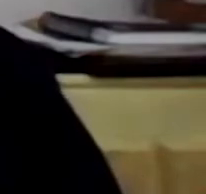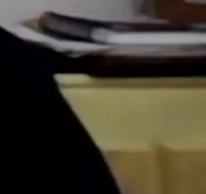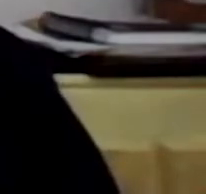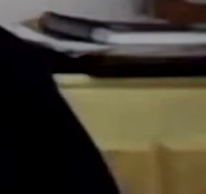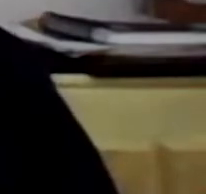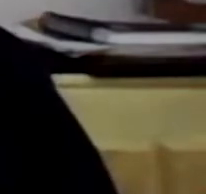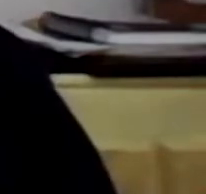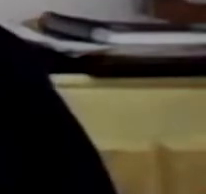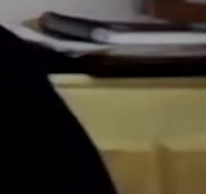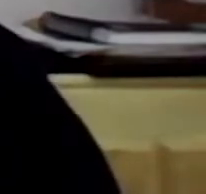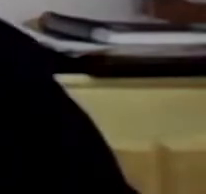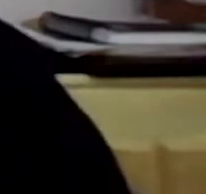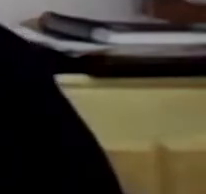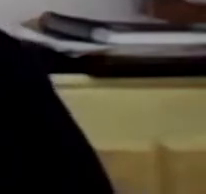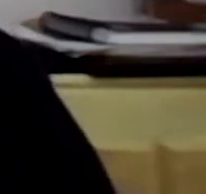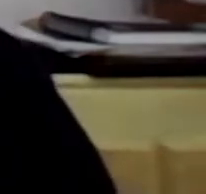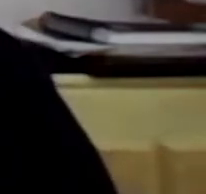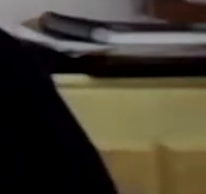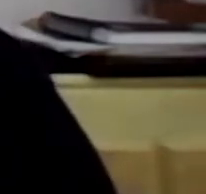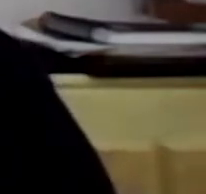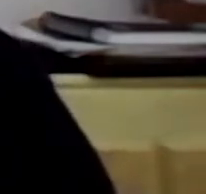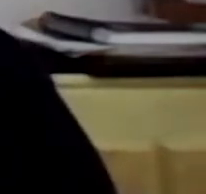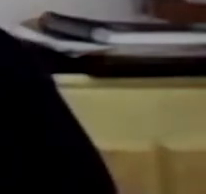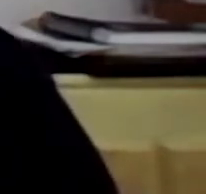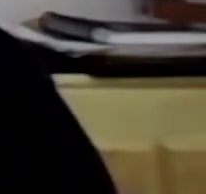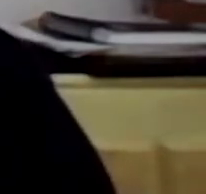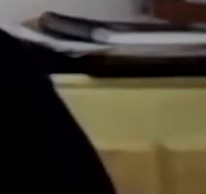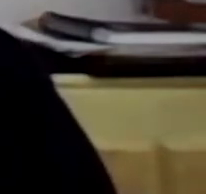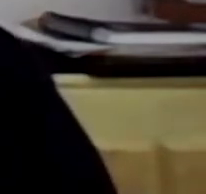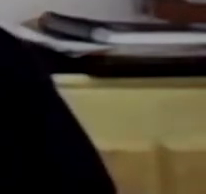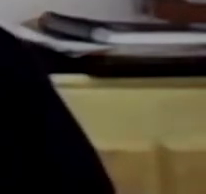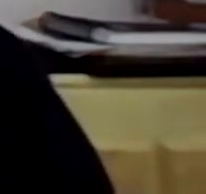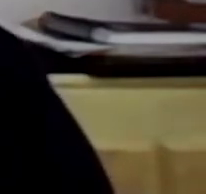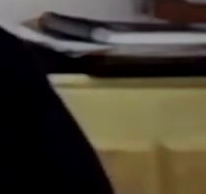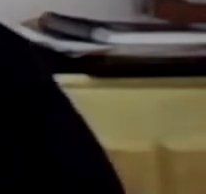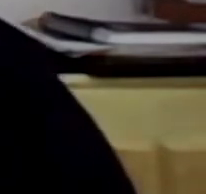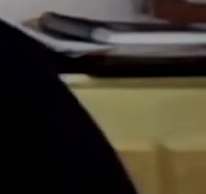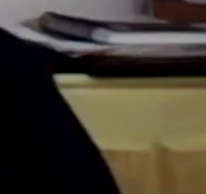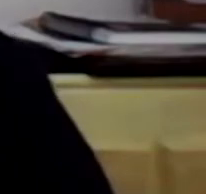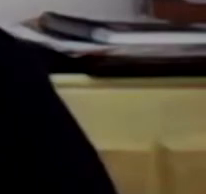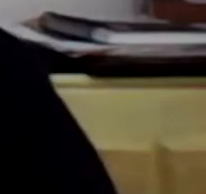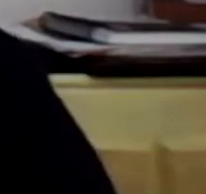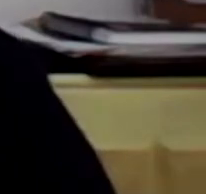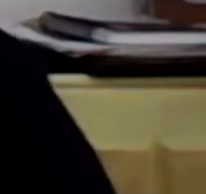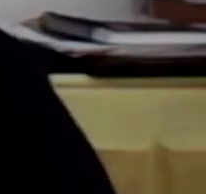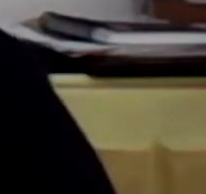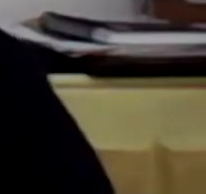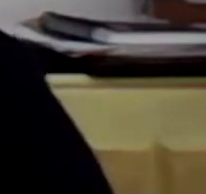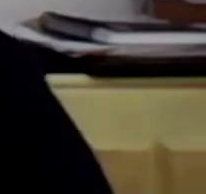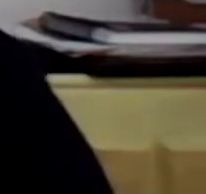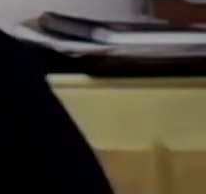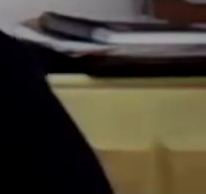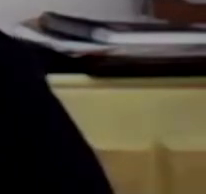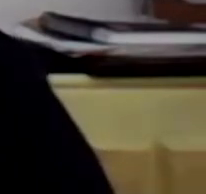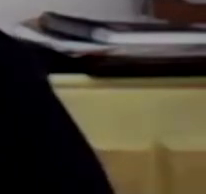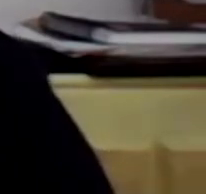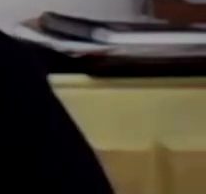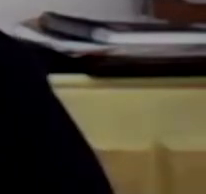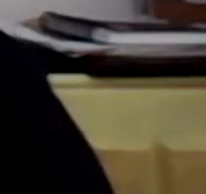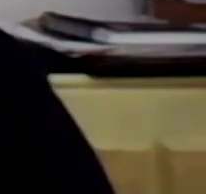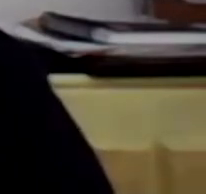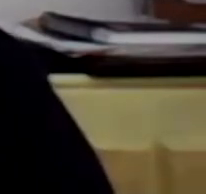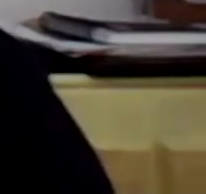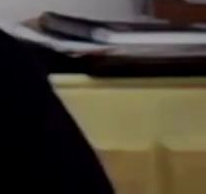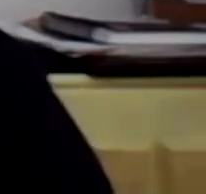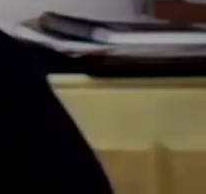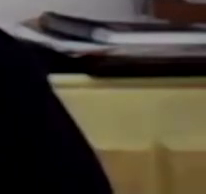quero inicialmente ressaltar a importância desta comissão, assim como outras comissões que se predispõem a